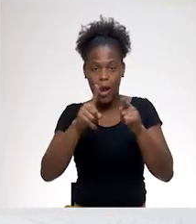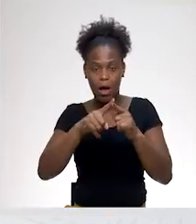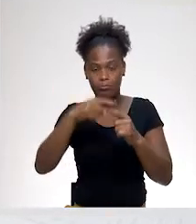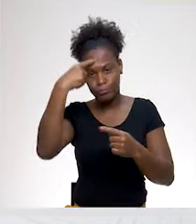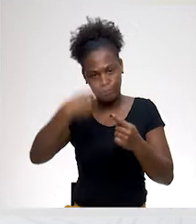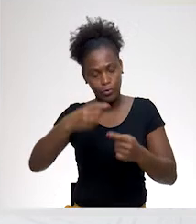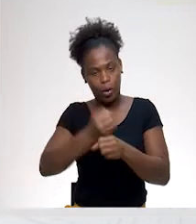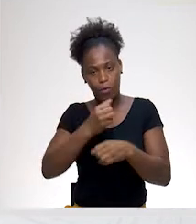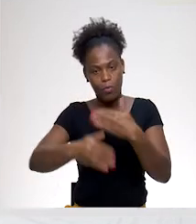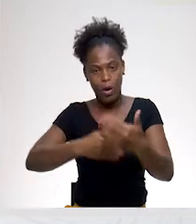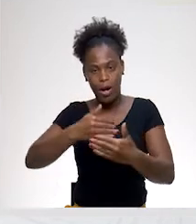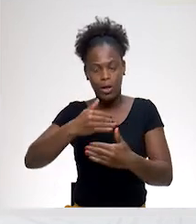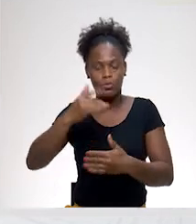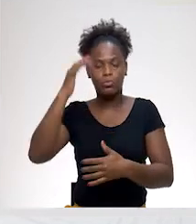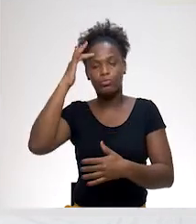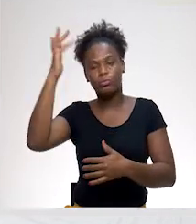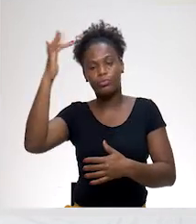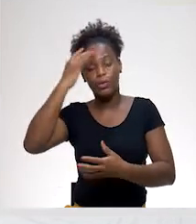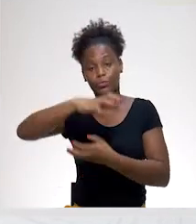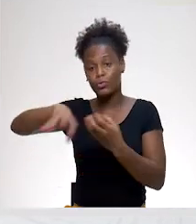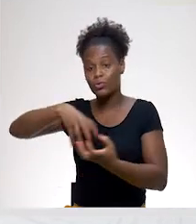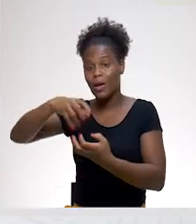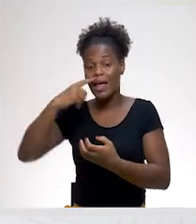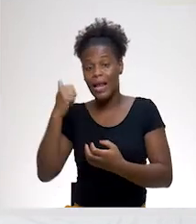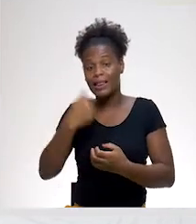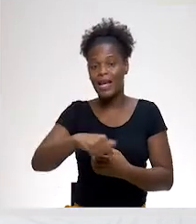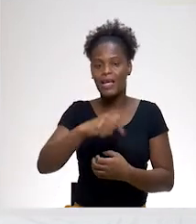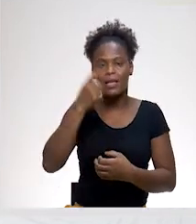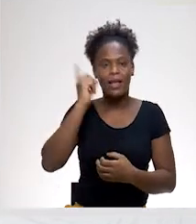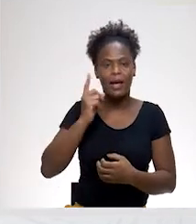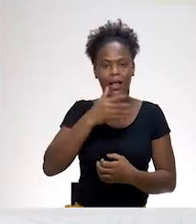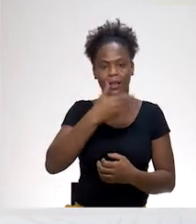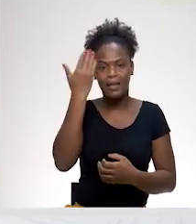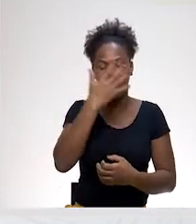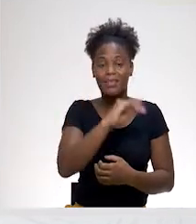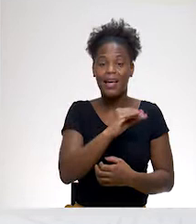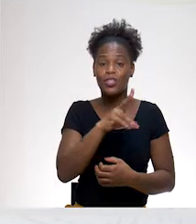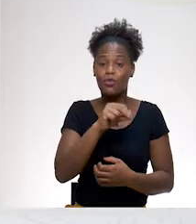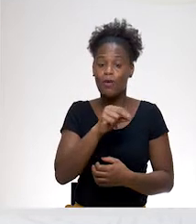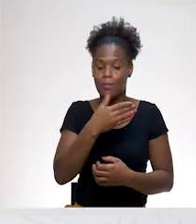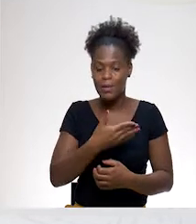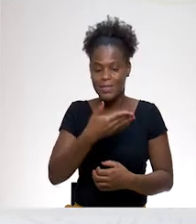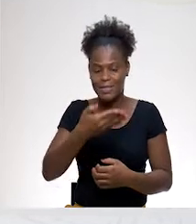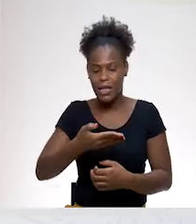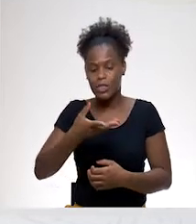uma missão, a partir de um sonho místico que ele teve no dia 10 de novembro de